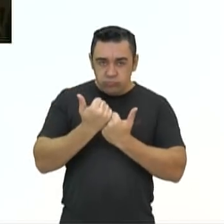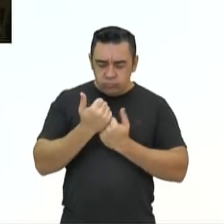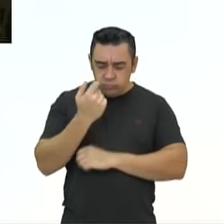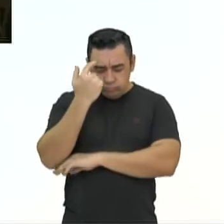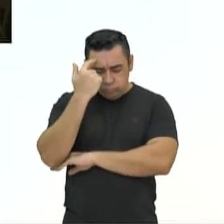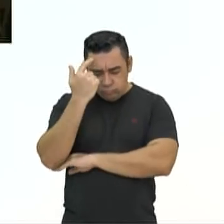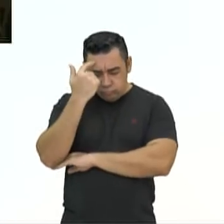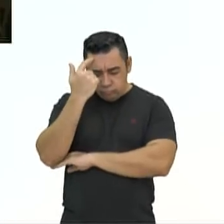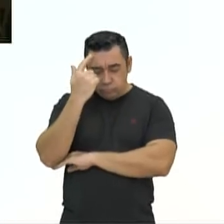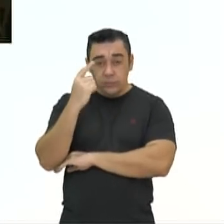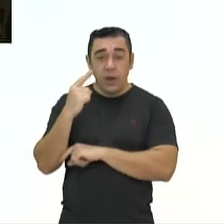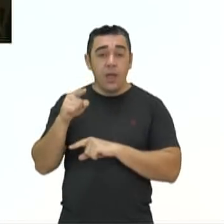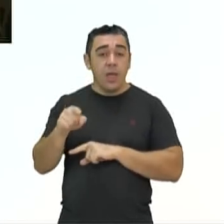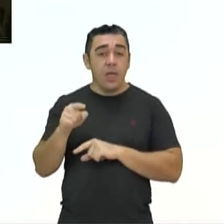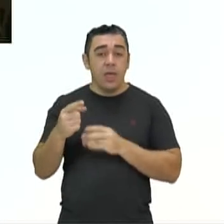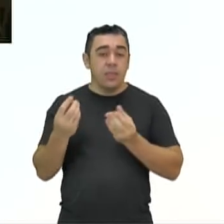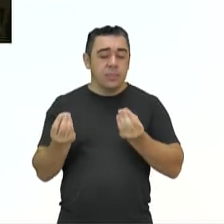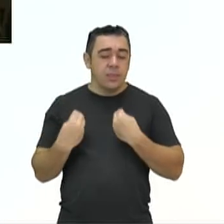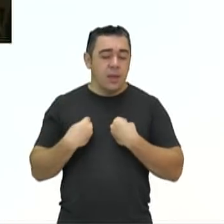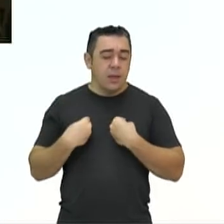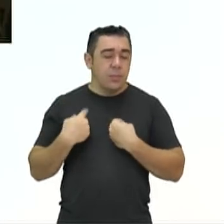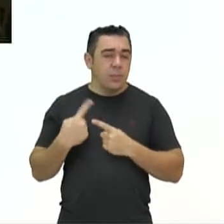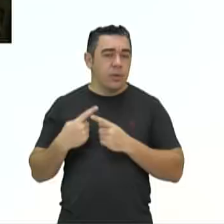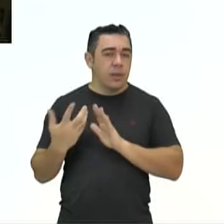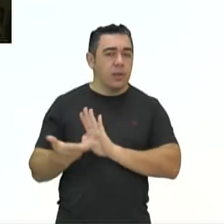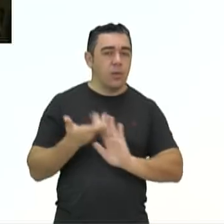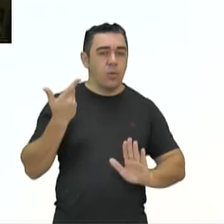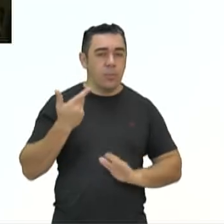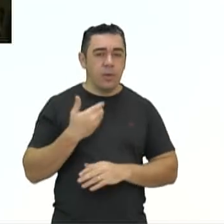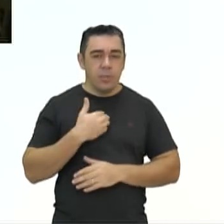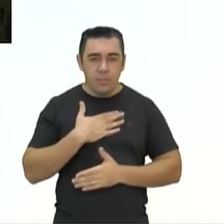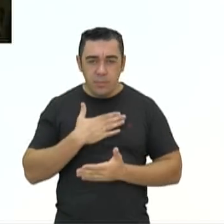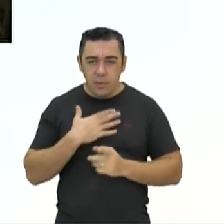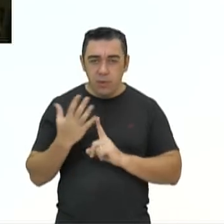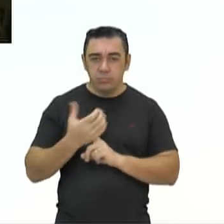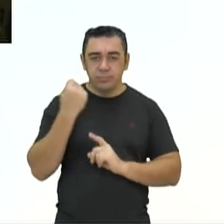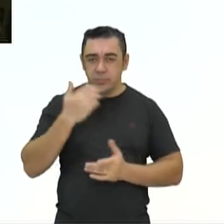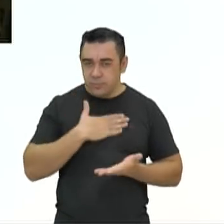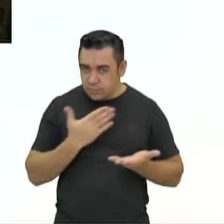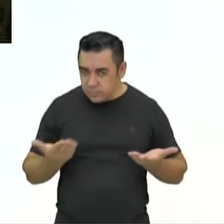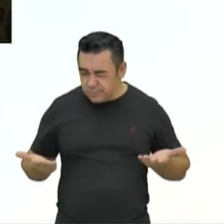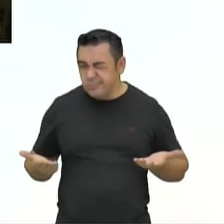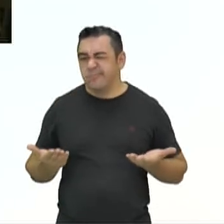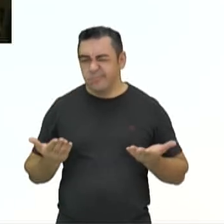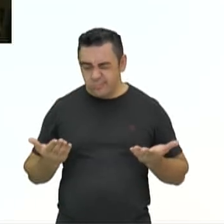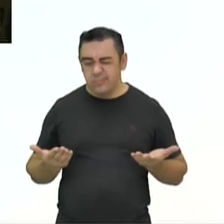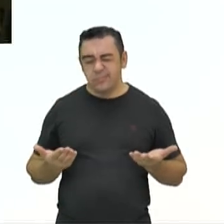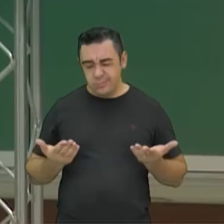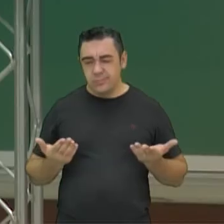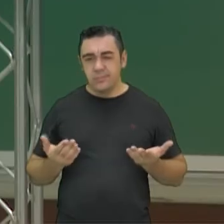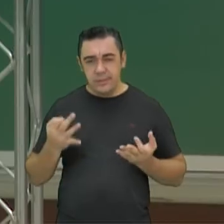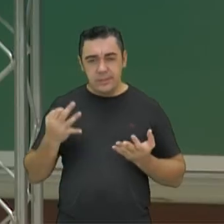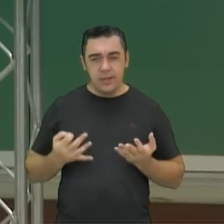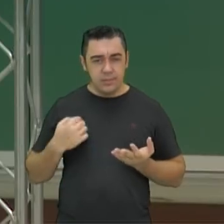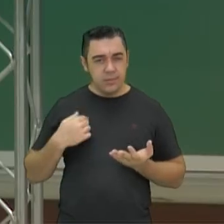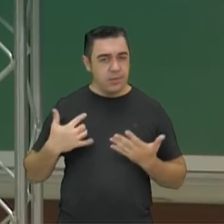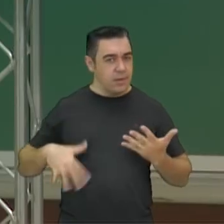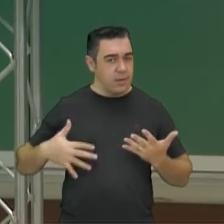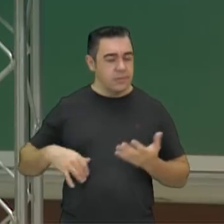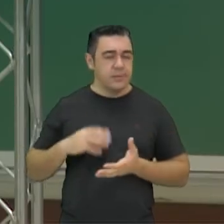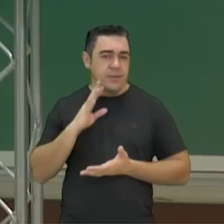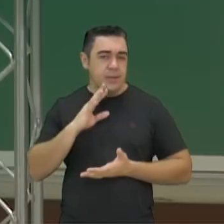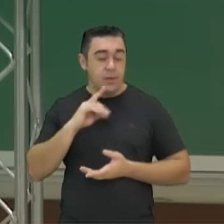estava entendendo que ele queria te passar a perna no jogo ali, né? Ganhar uma peça mais valiosa que você ia capturar. Então,